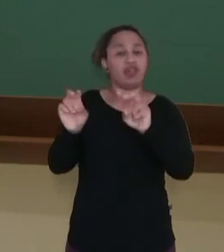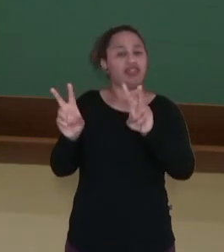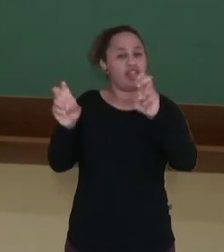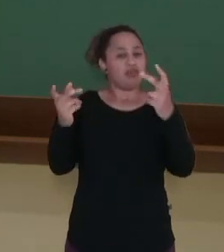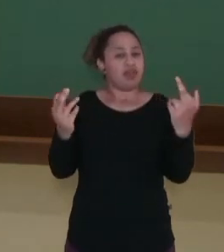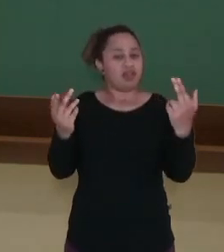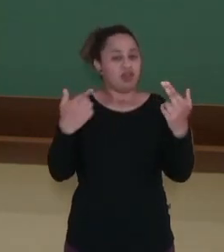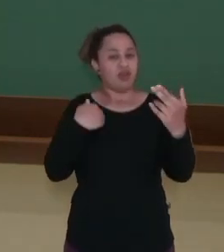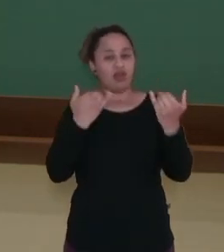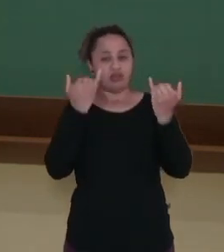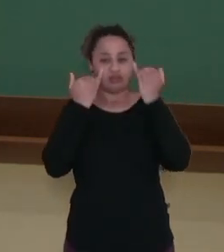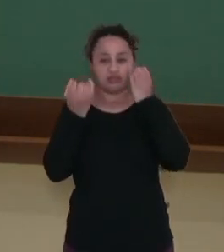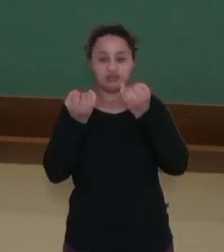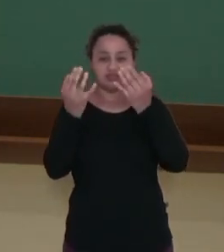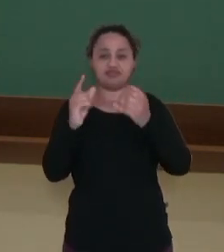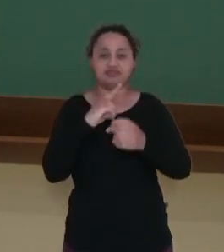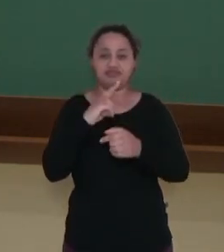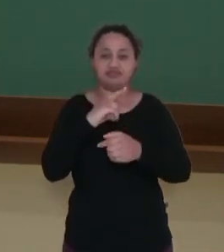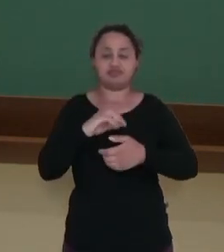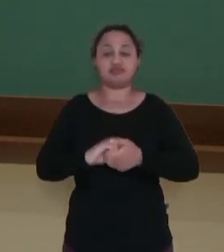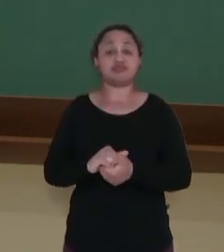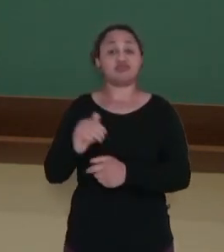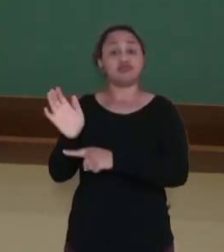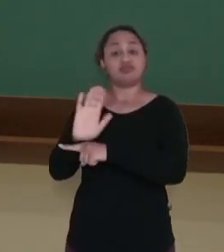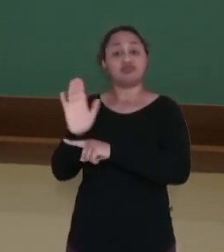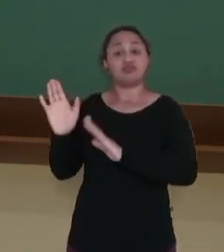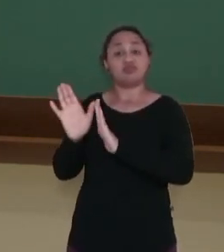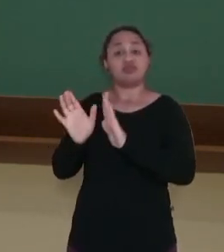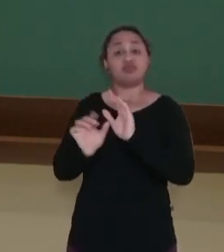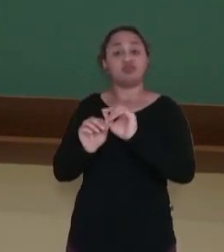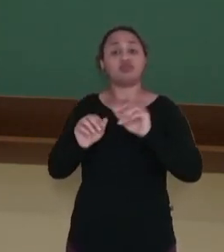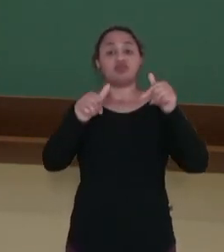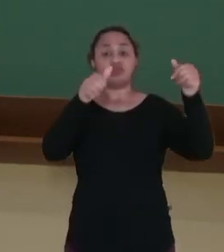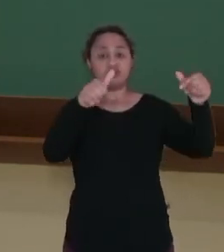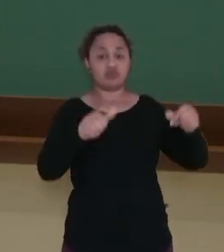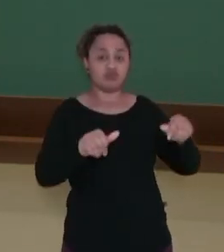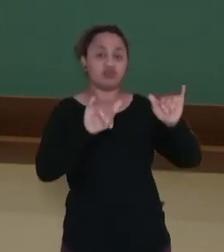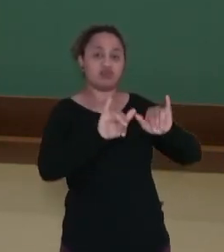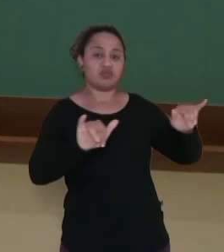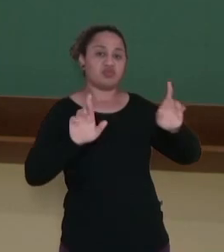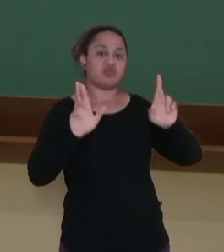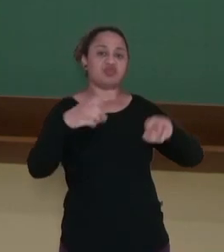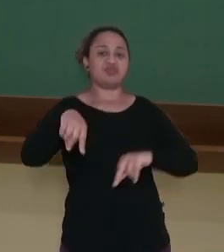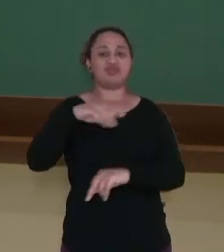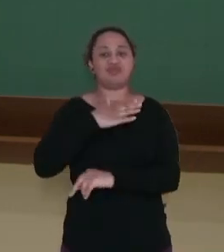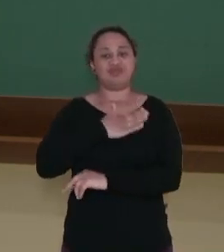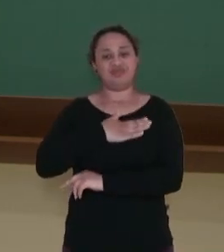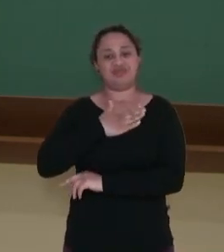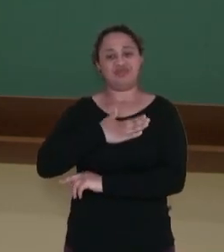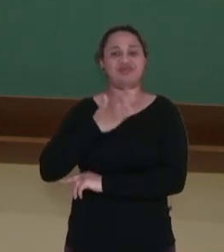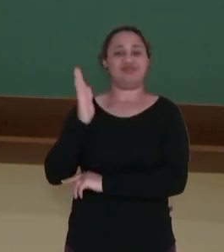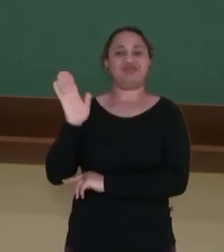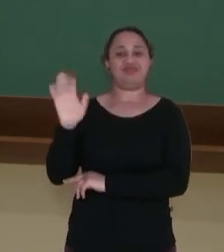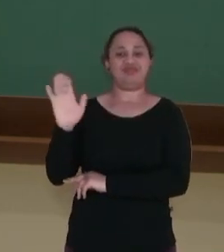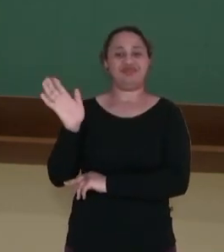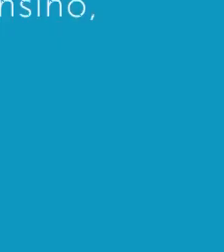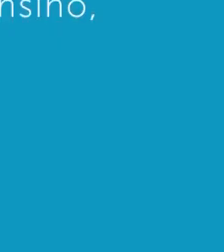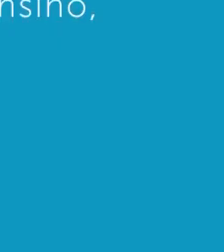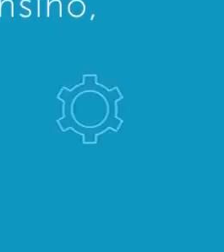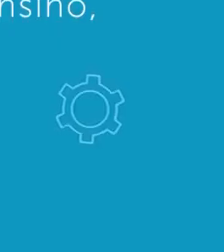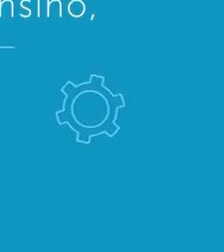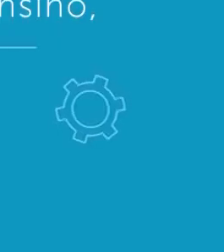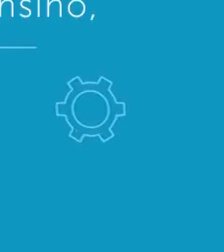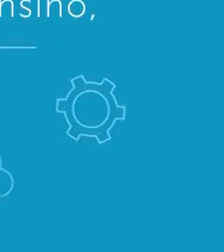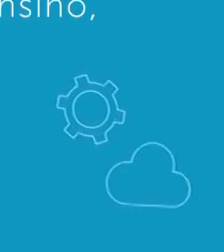tema. Neste vídeo, nós falamos sobre o cartaz de campanha. Eu espero que vocês tenham gostado. Até breve!